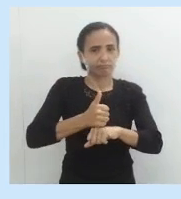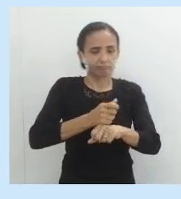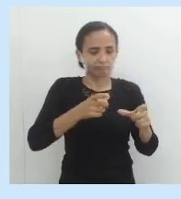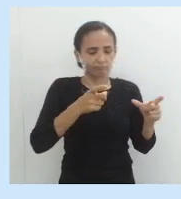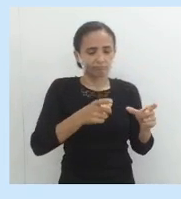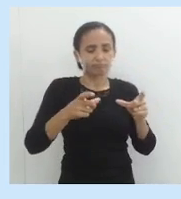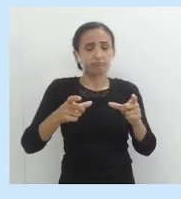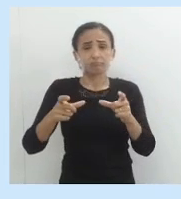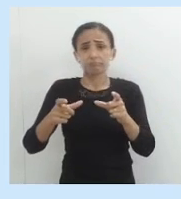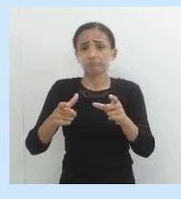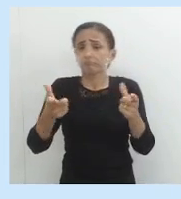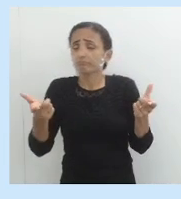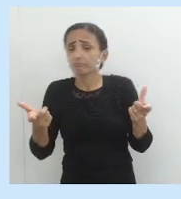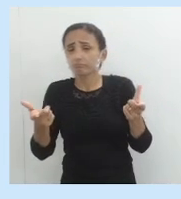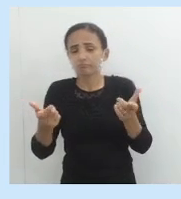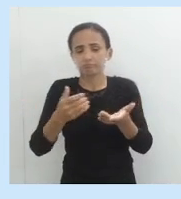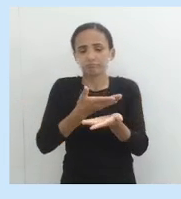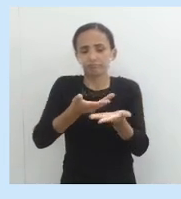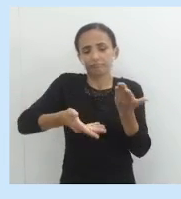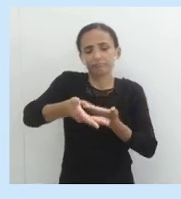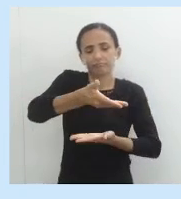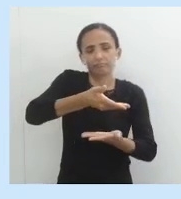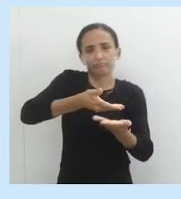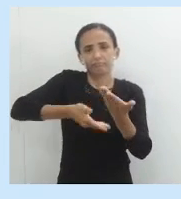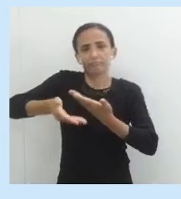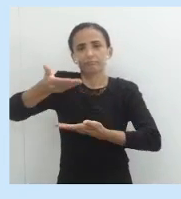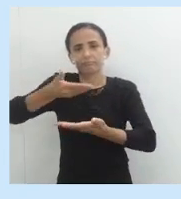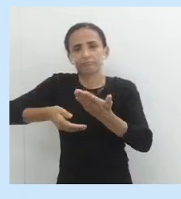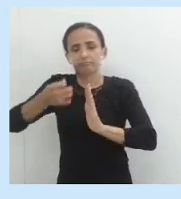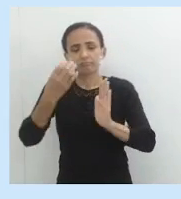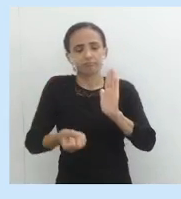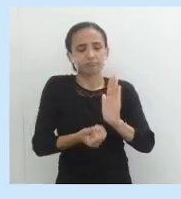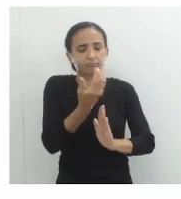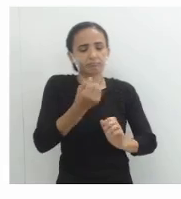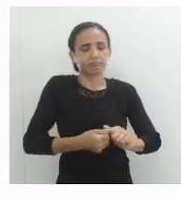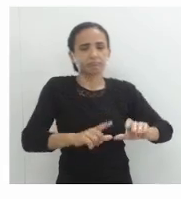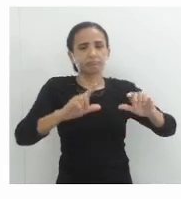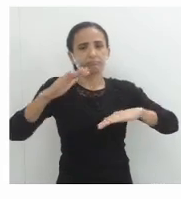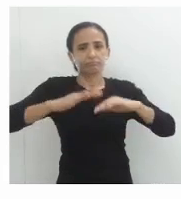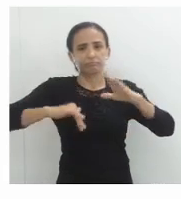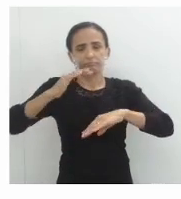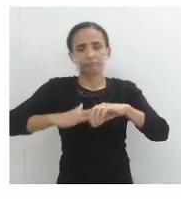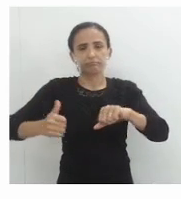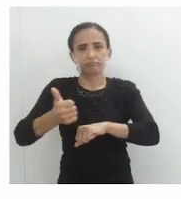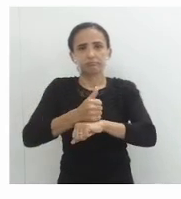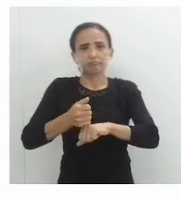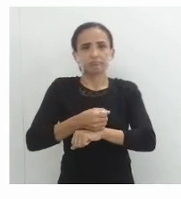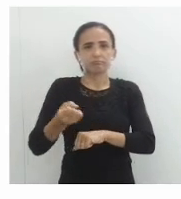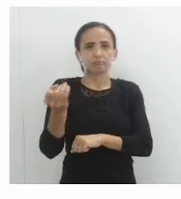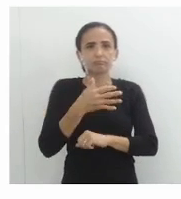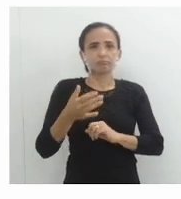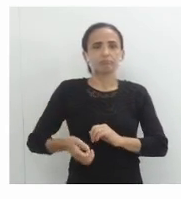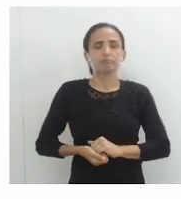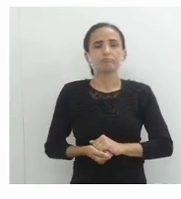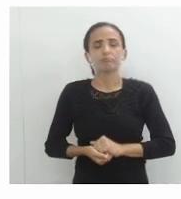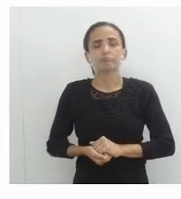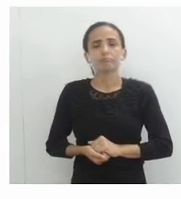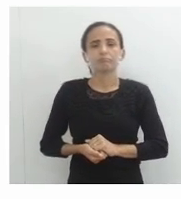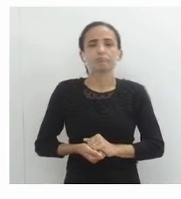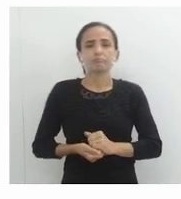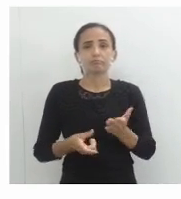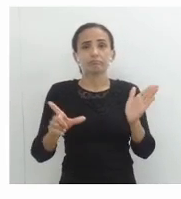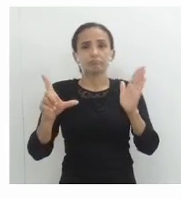outros lugares, né? Então eles produzem também esses artistas novos. As galerias de arte